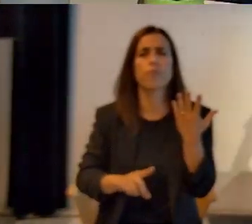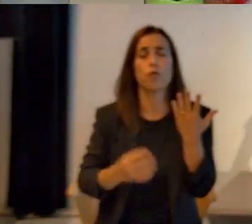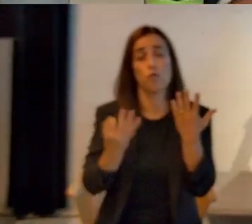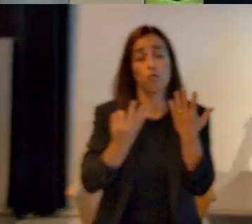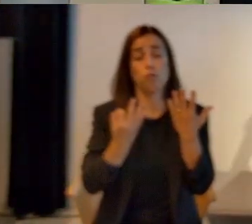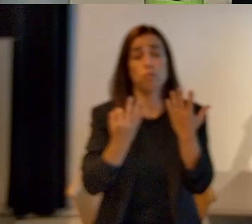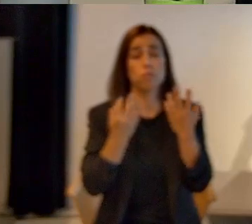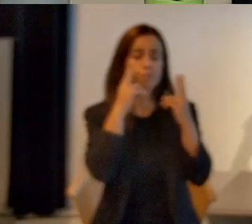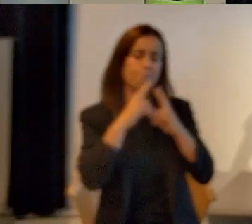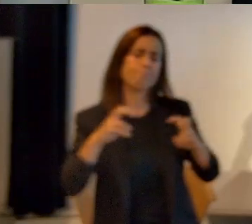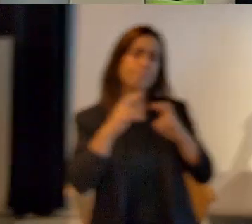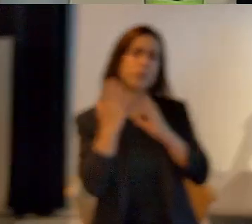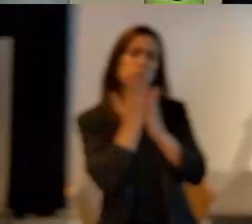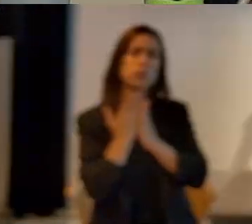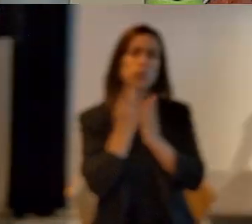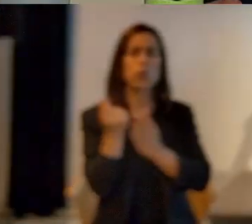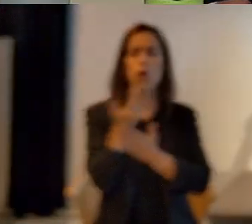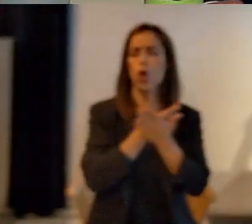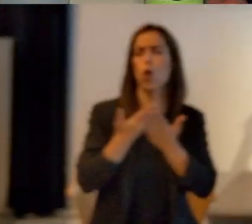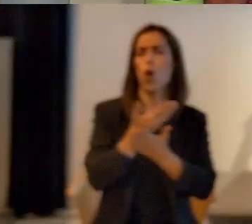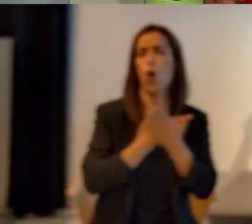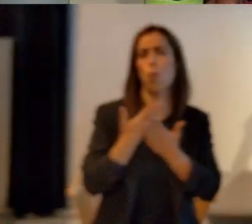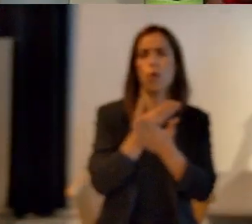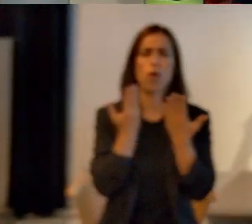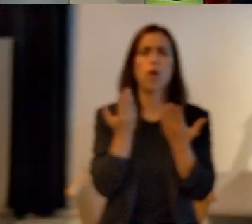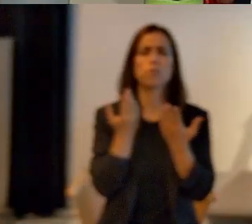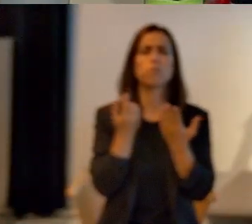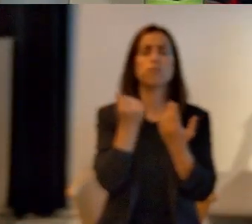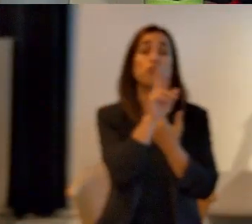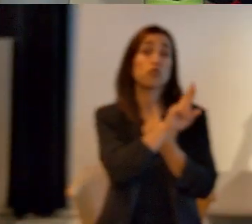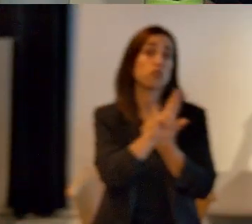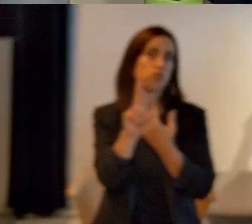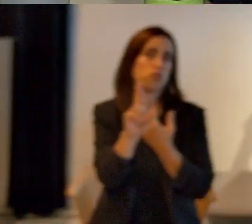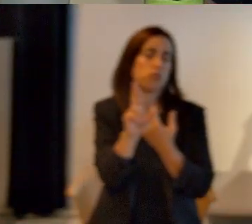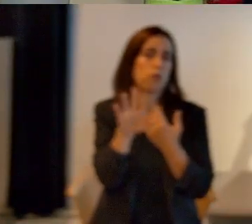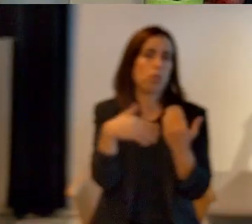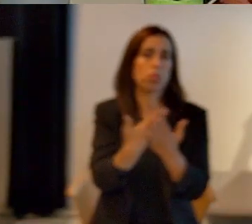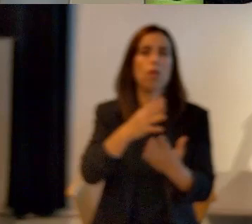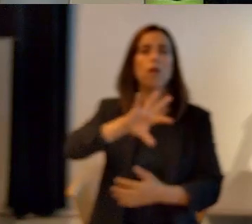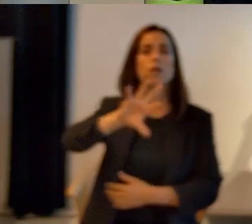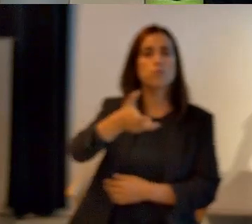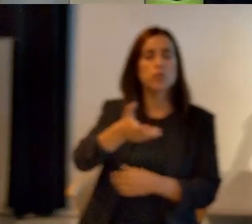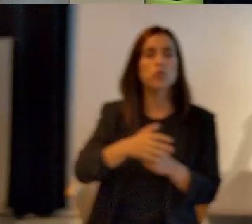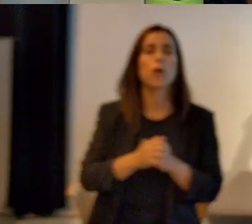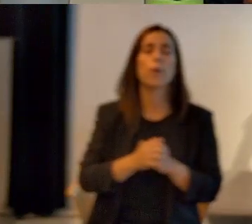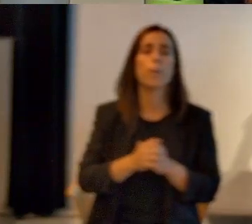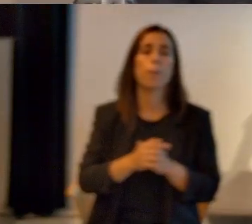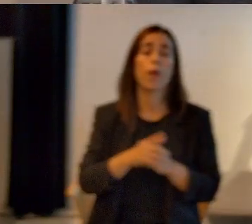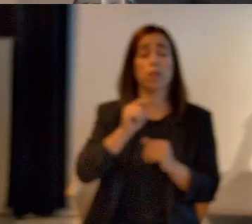estudo, do valor económico que isto tem para a nossa região e para o nosso